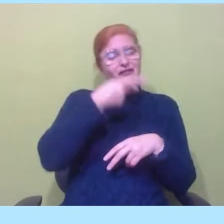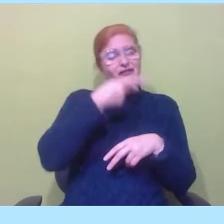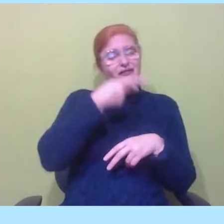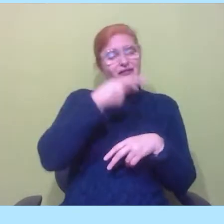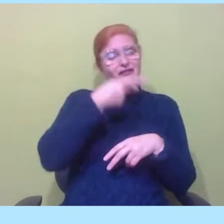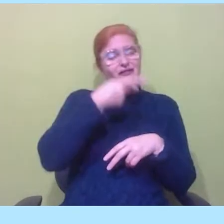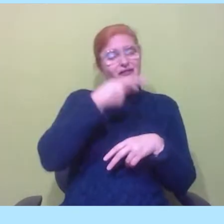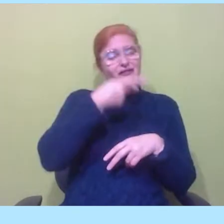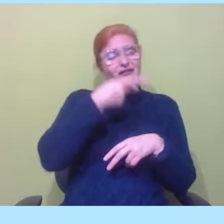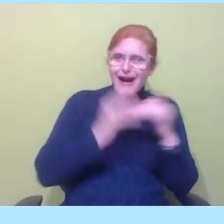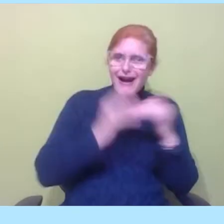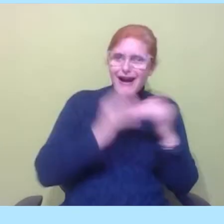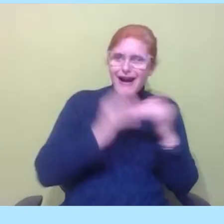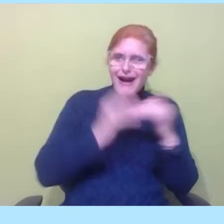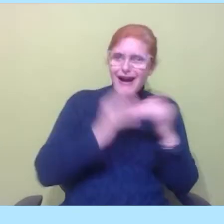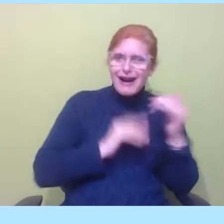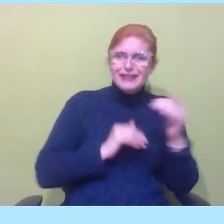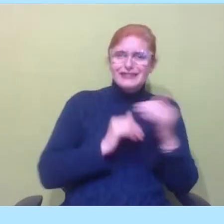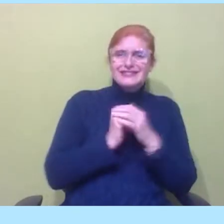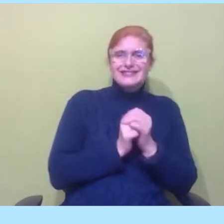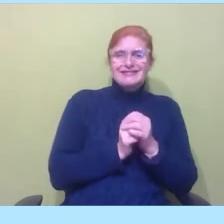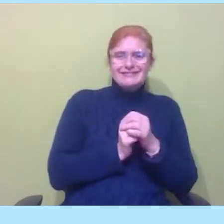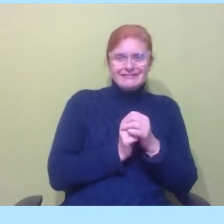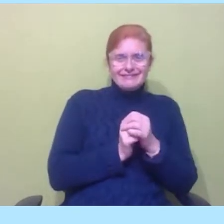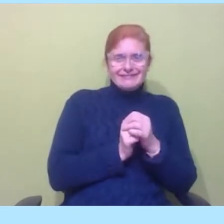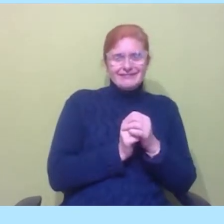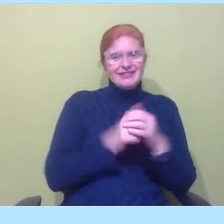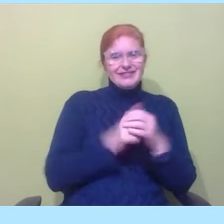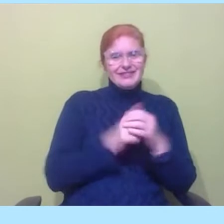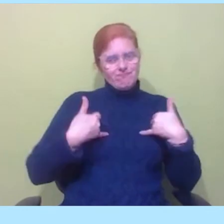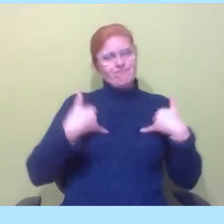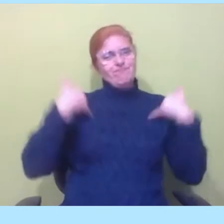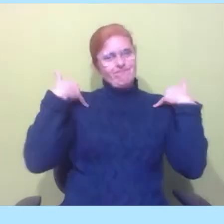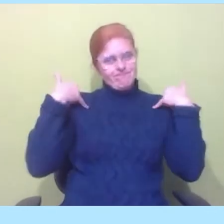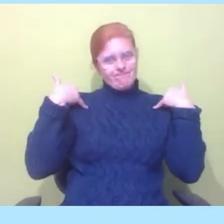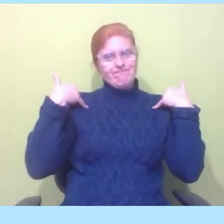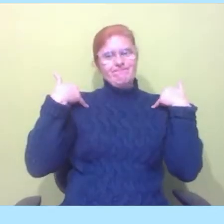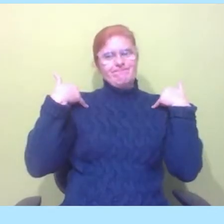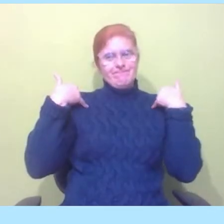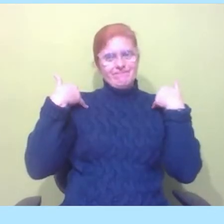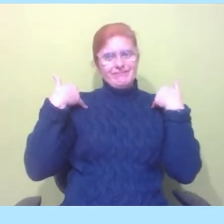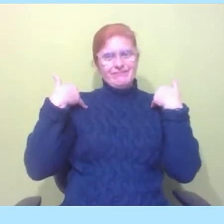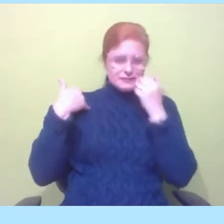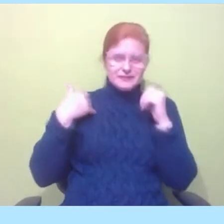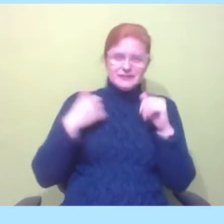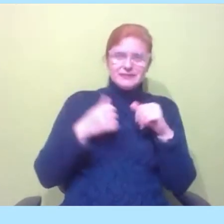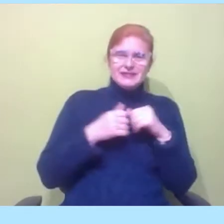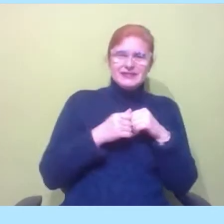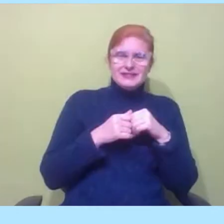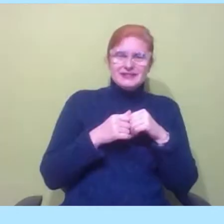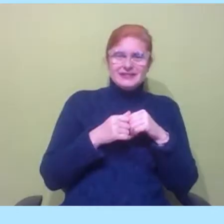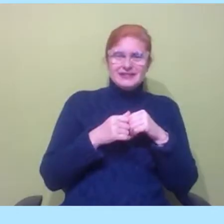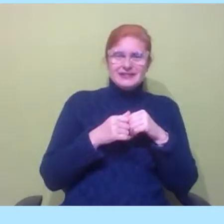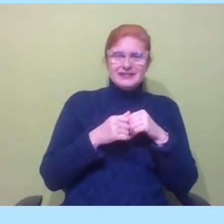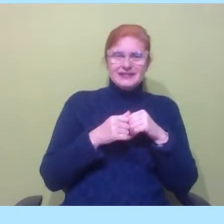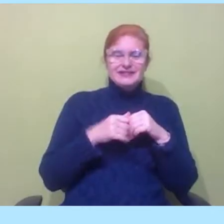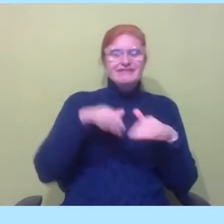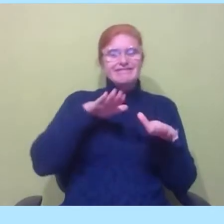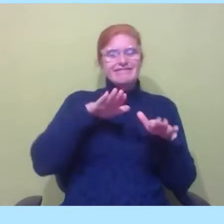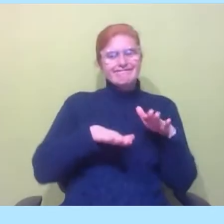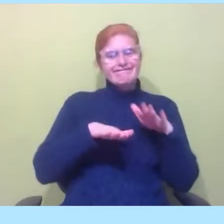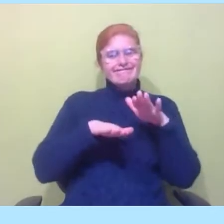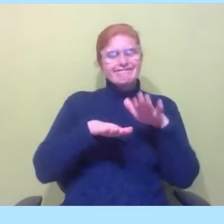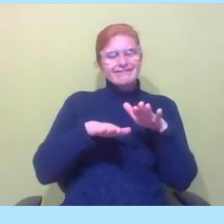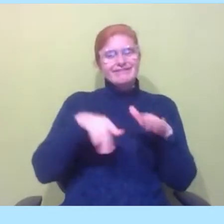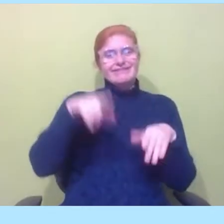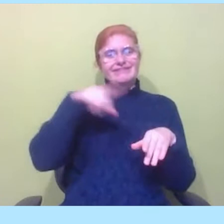E muito me honra caminhar passos em par e passo com uma intelectualidade como